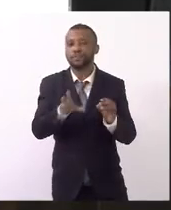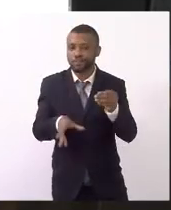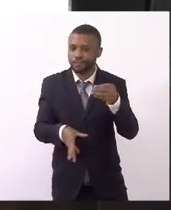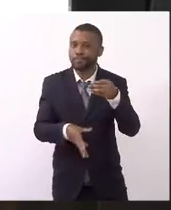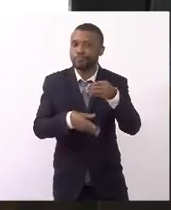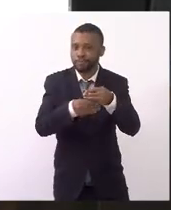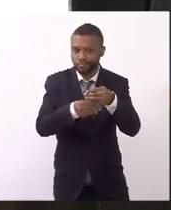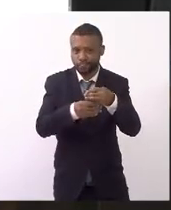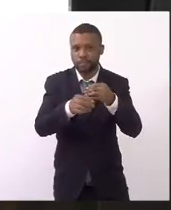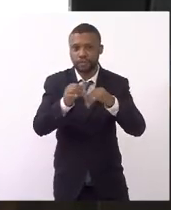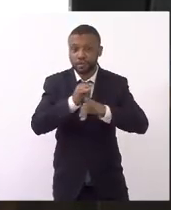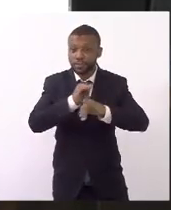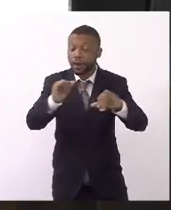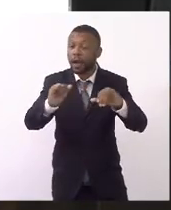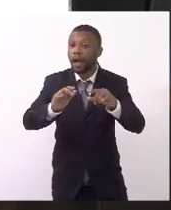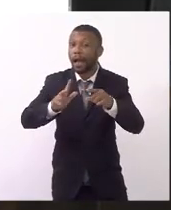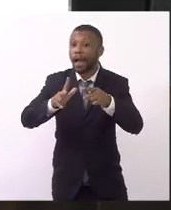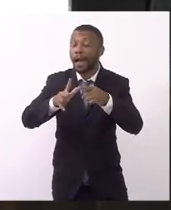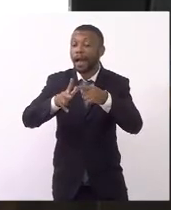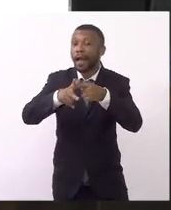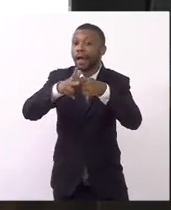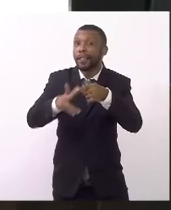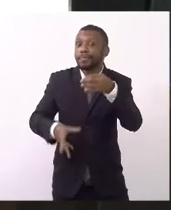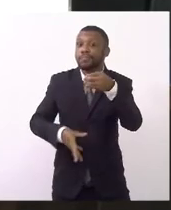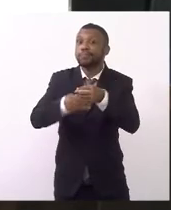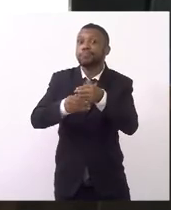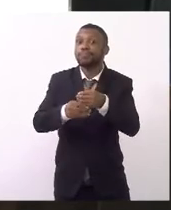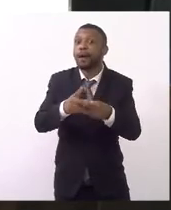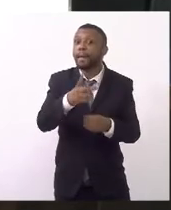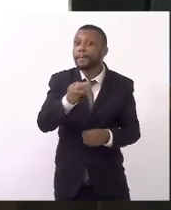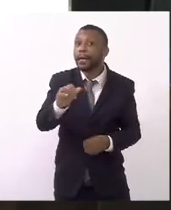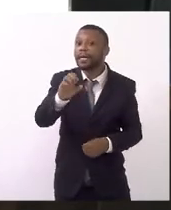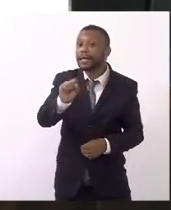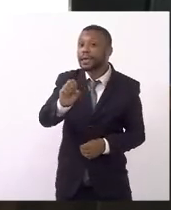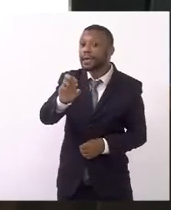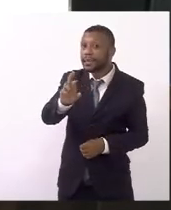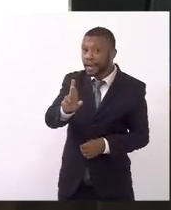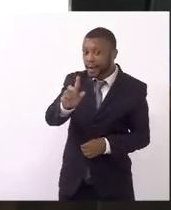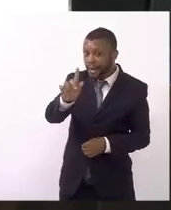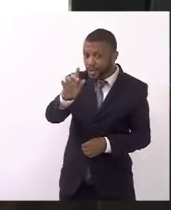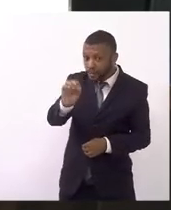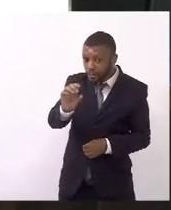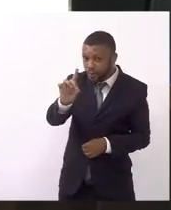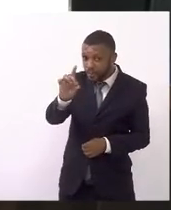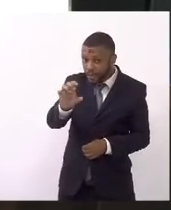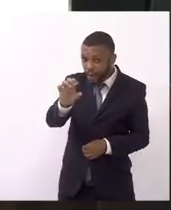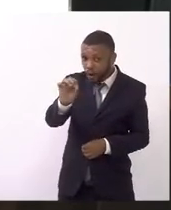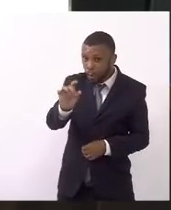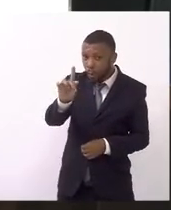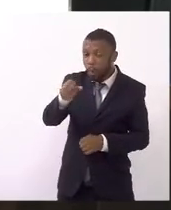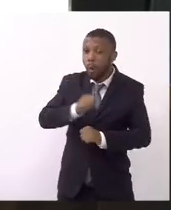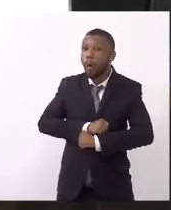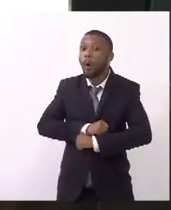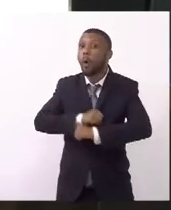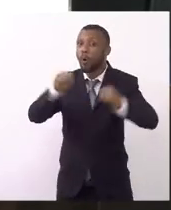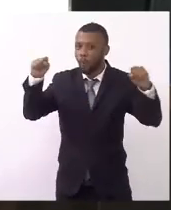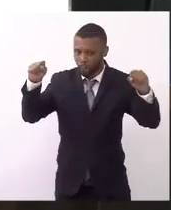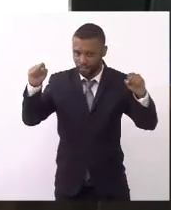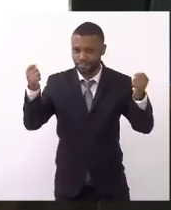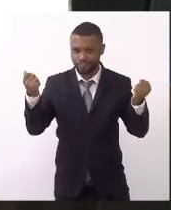as retificando né é pai Sérgio de Ogum desculpe pai Sérgio